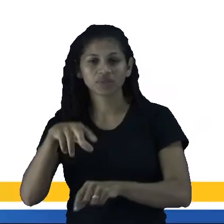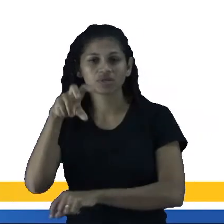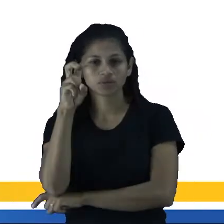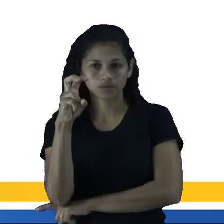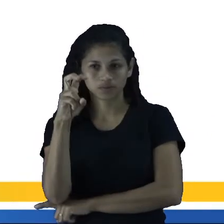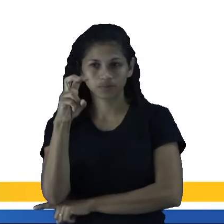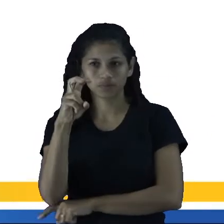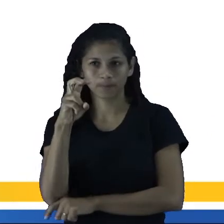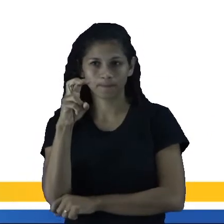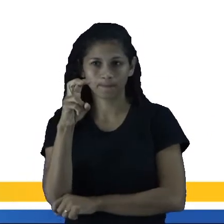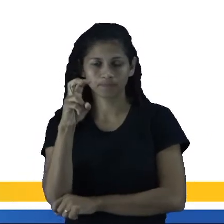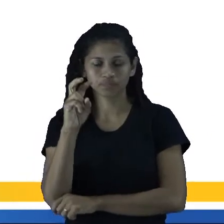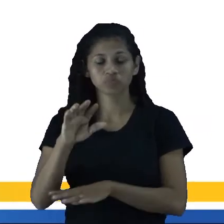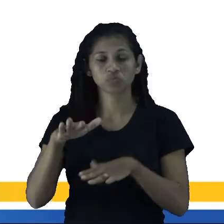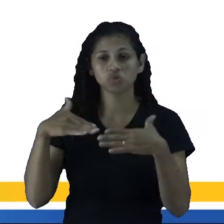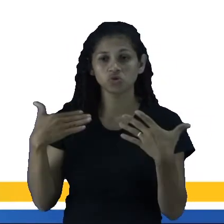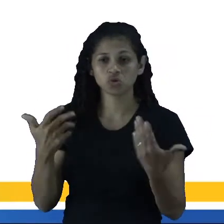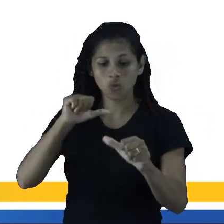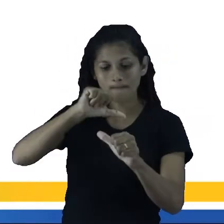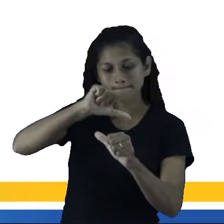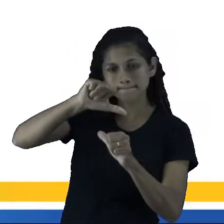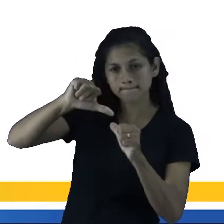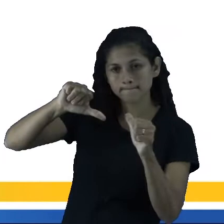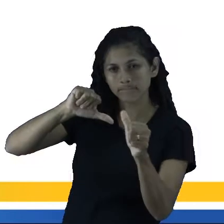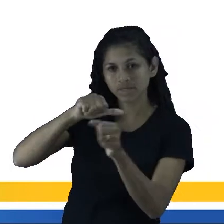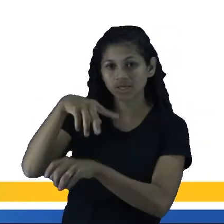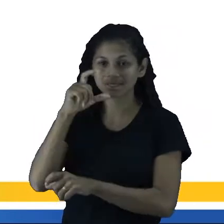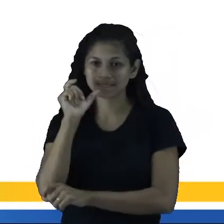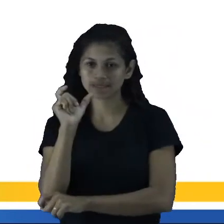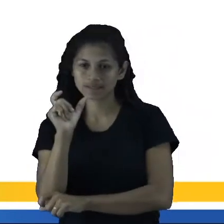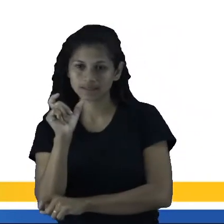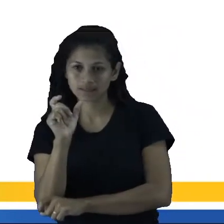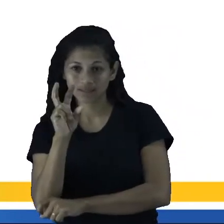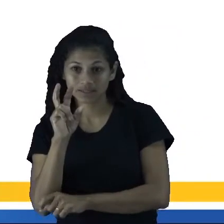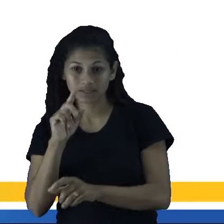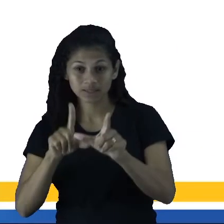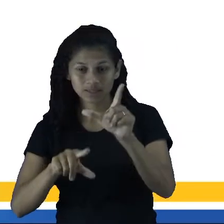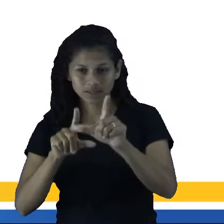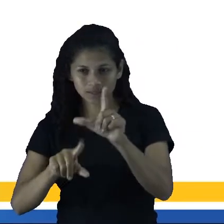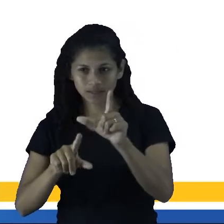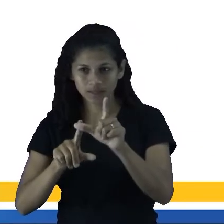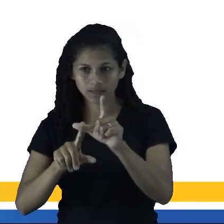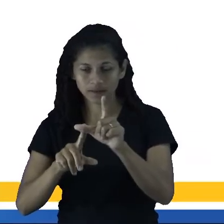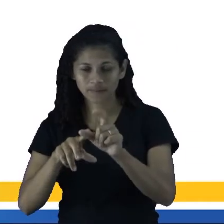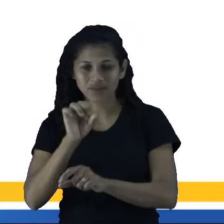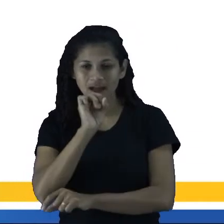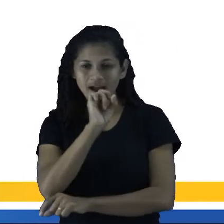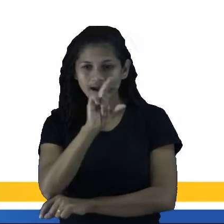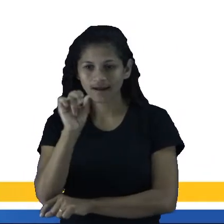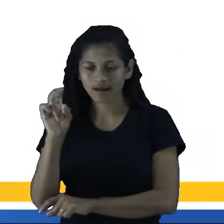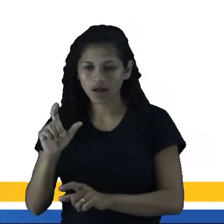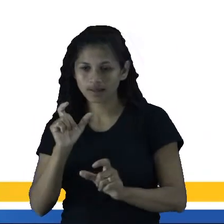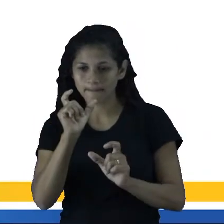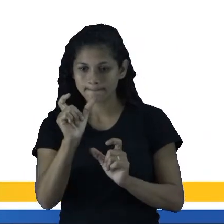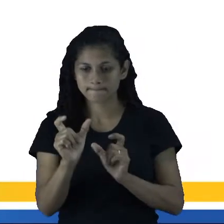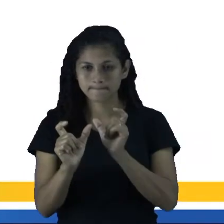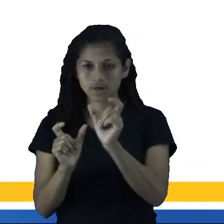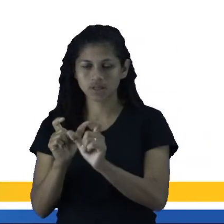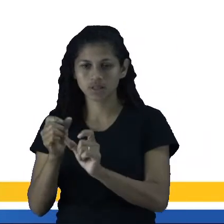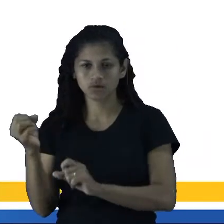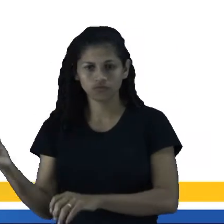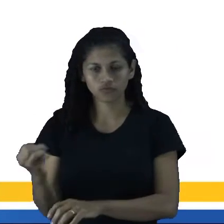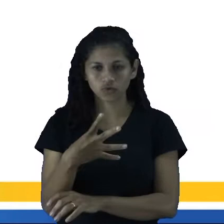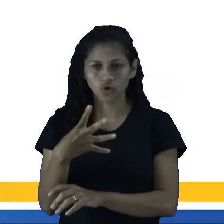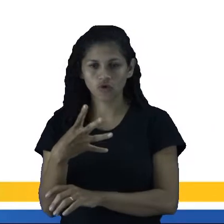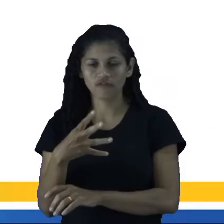5. Então eu vou trocá-las de lugar entre si. Cada palavra nova é um anagrama. De